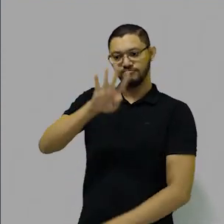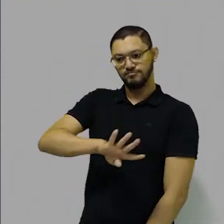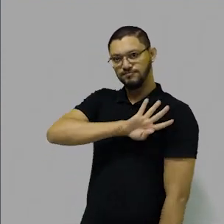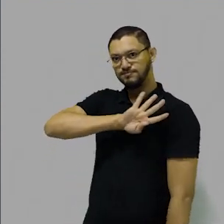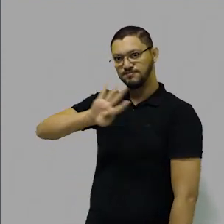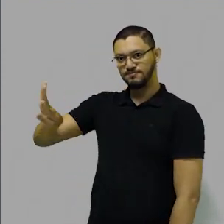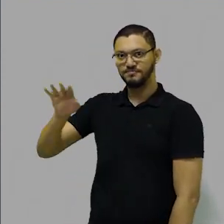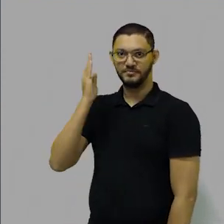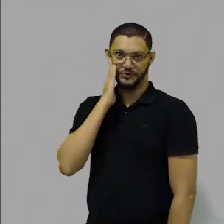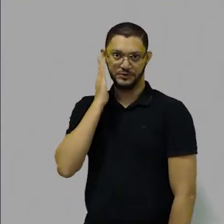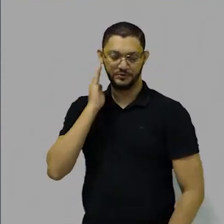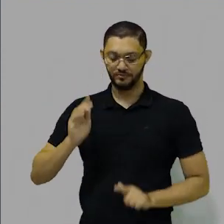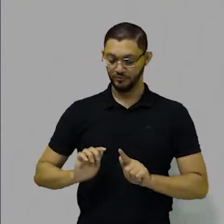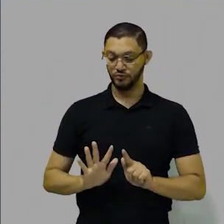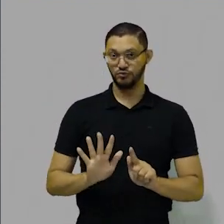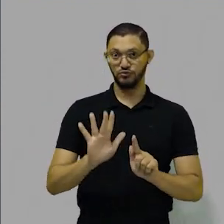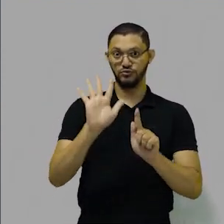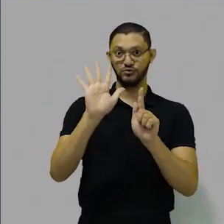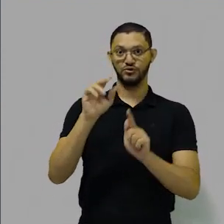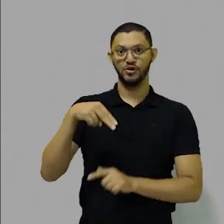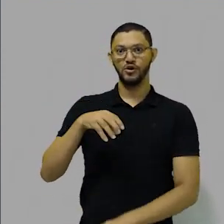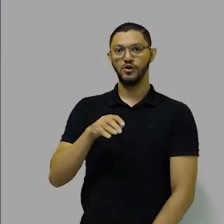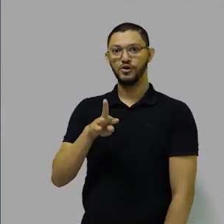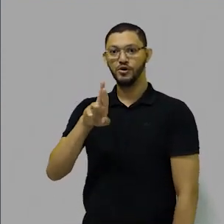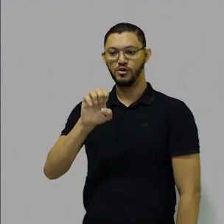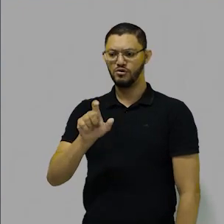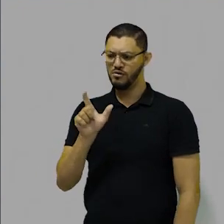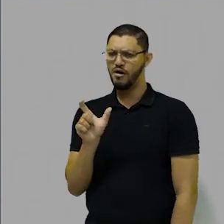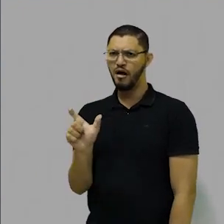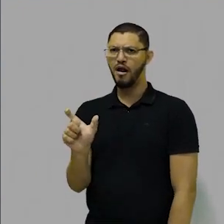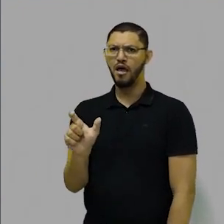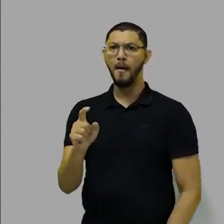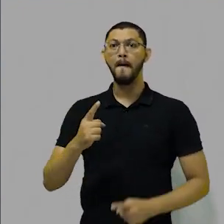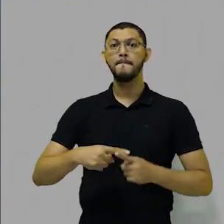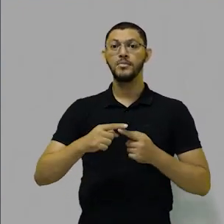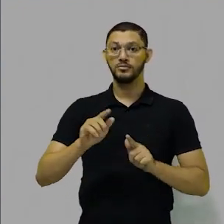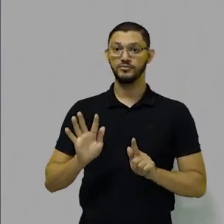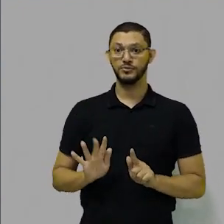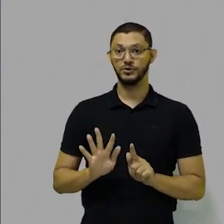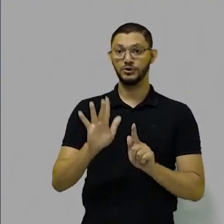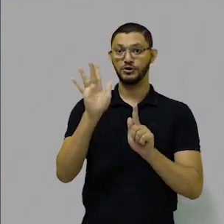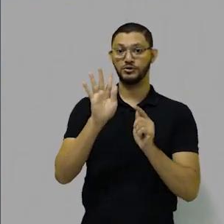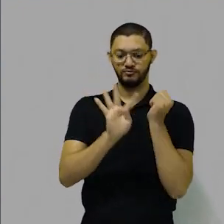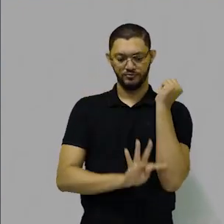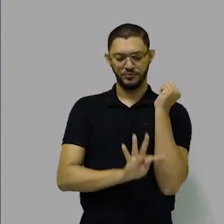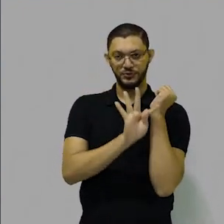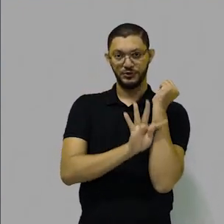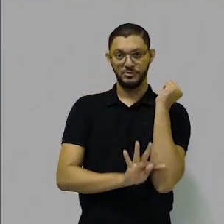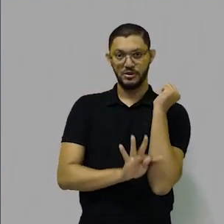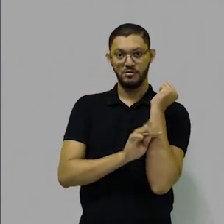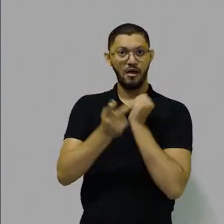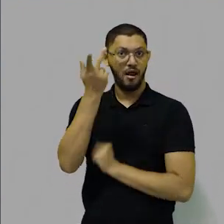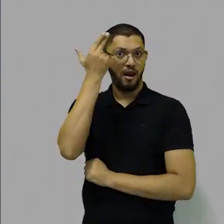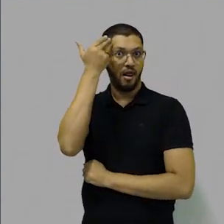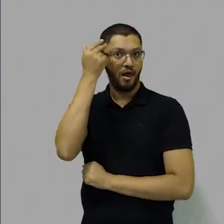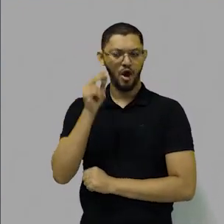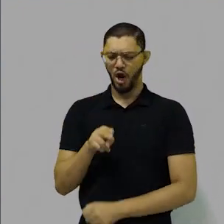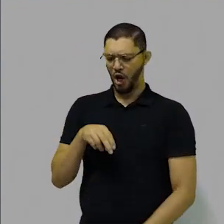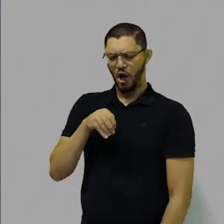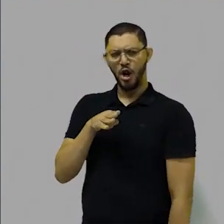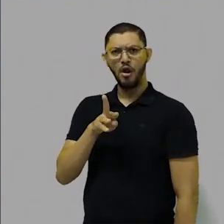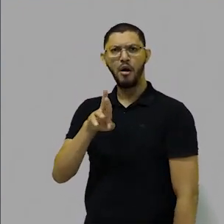periódica. Os gases nobres, eles recebem esses nomes porque são gases na temperatura ambiente e nobres